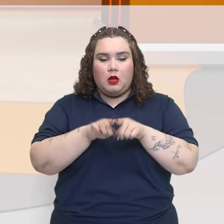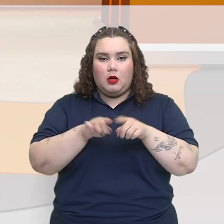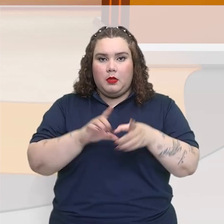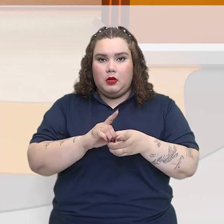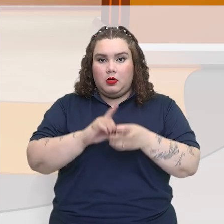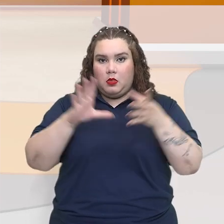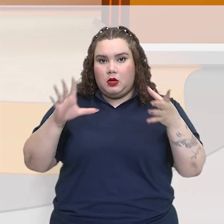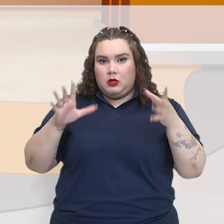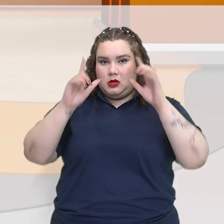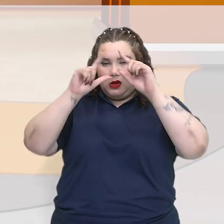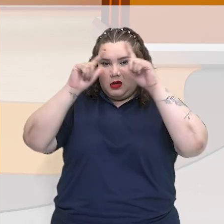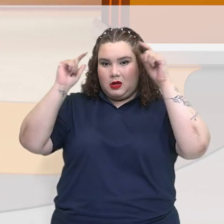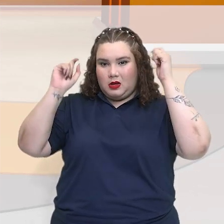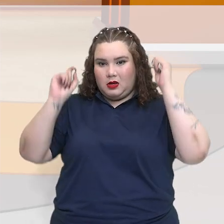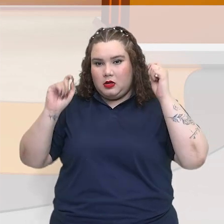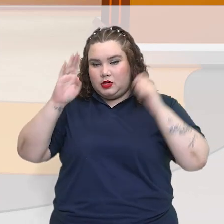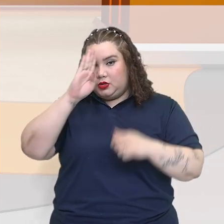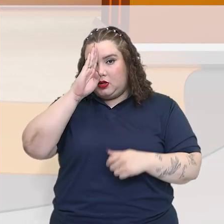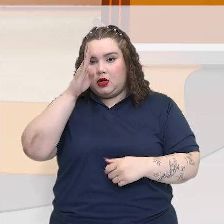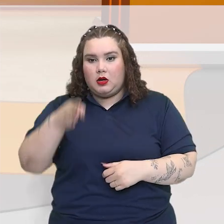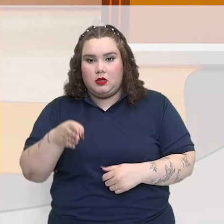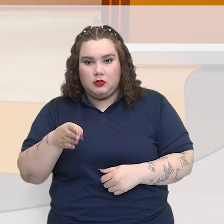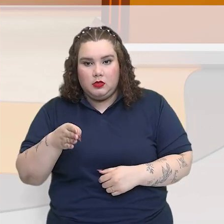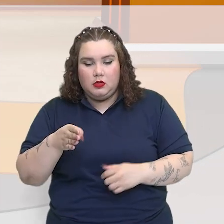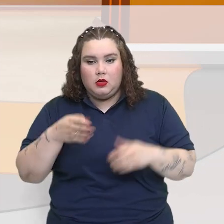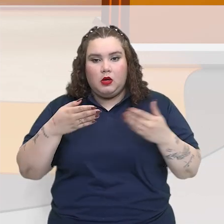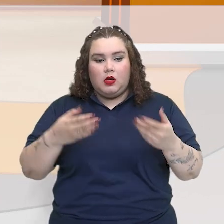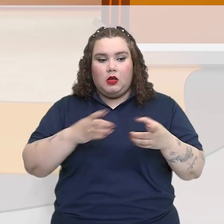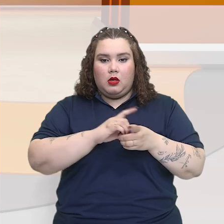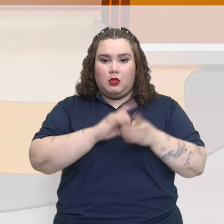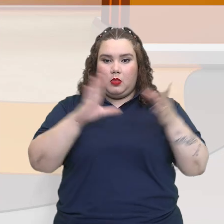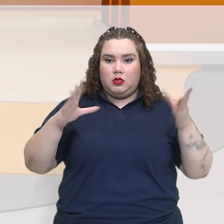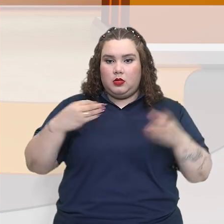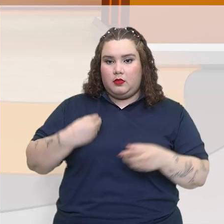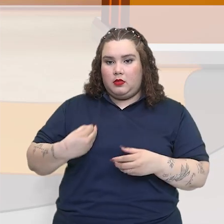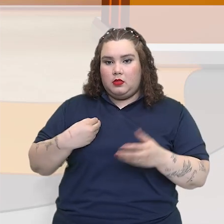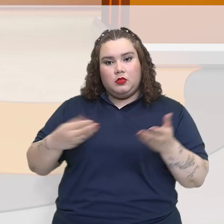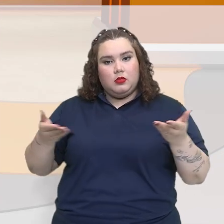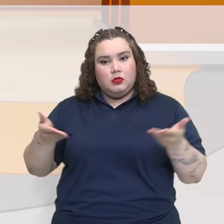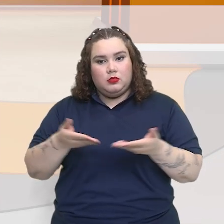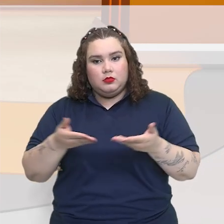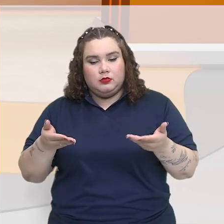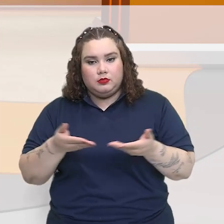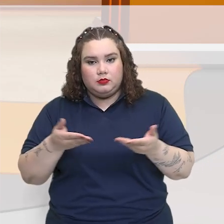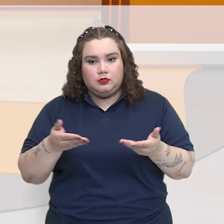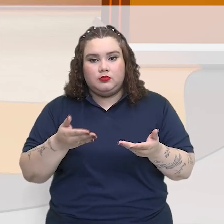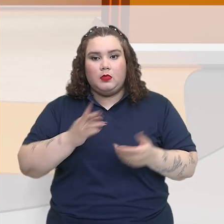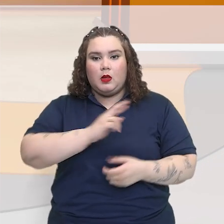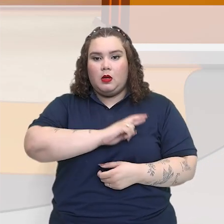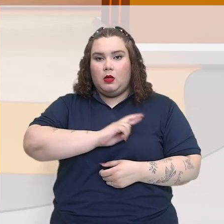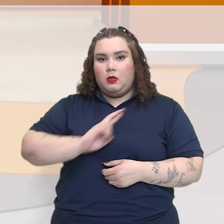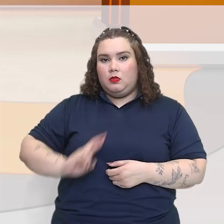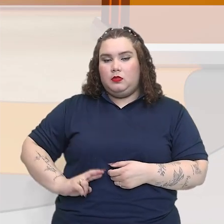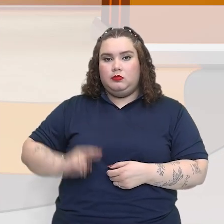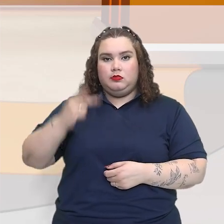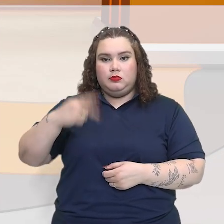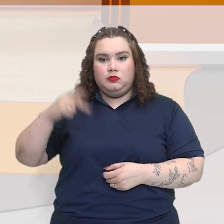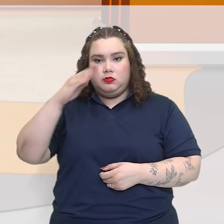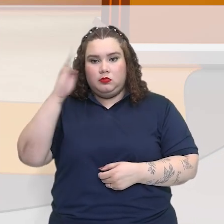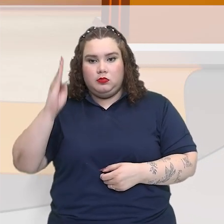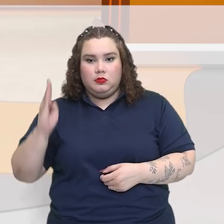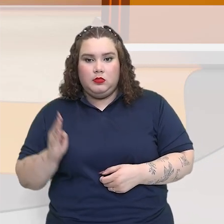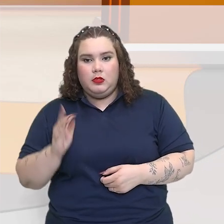democracia grega era uma democracia direta, enquanto a que vive-se hoje, né, na República do Brasil, é